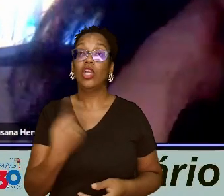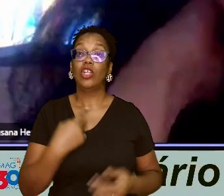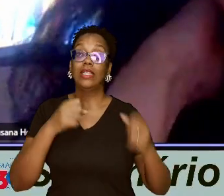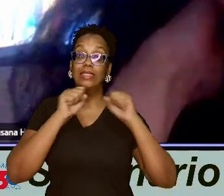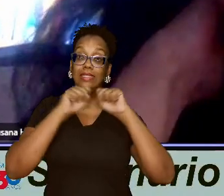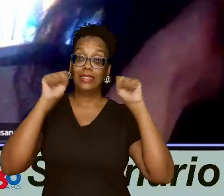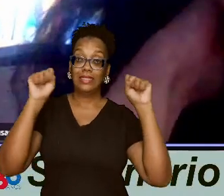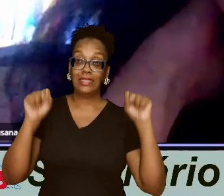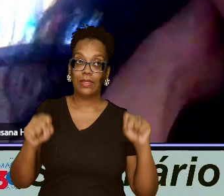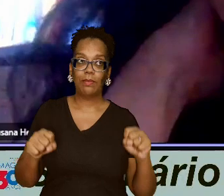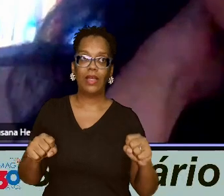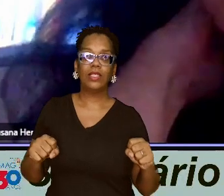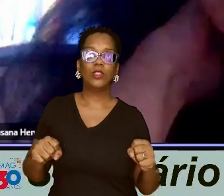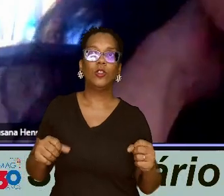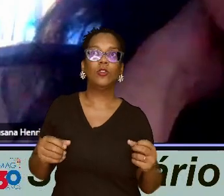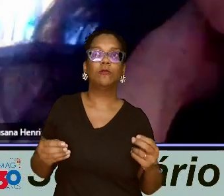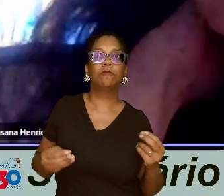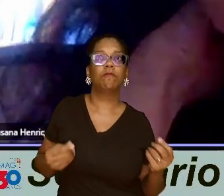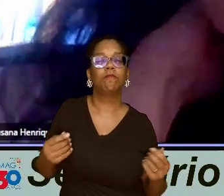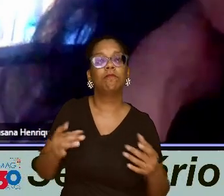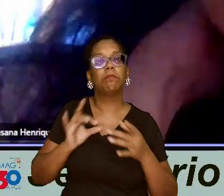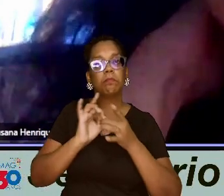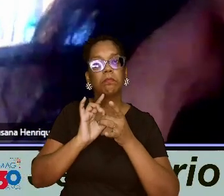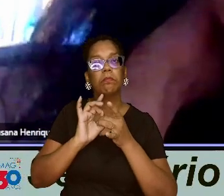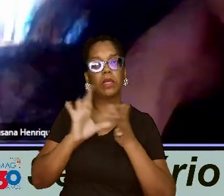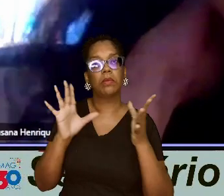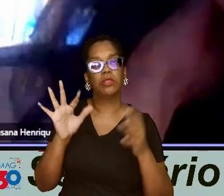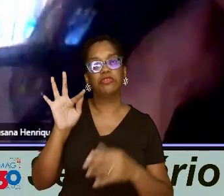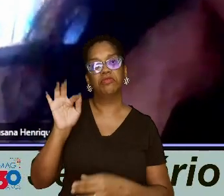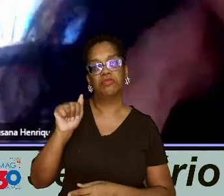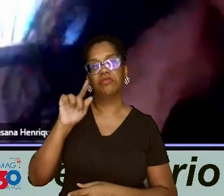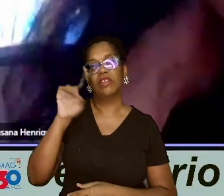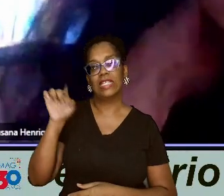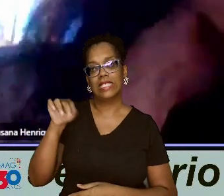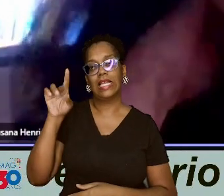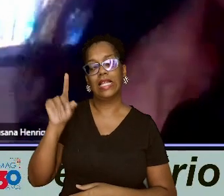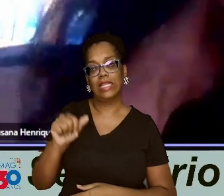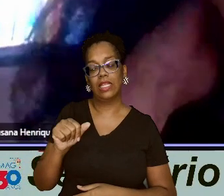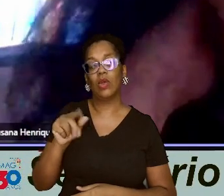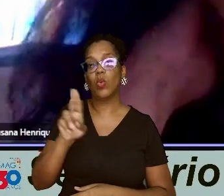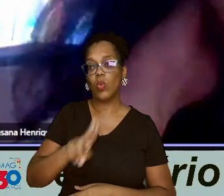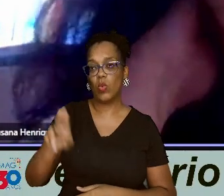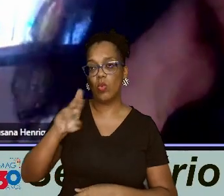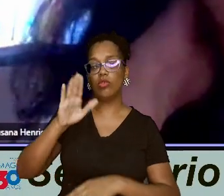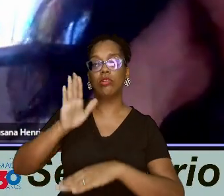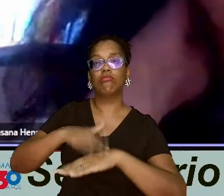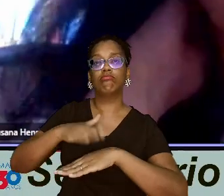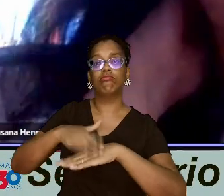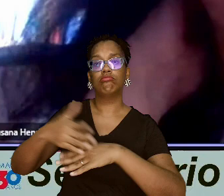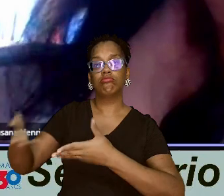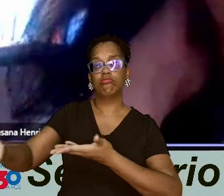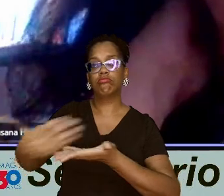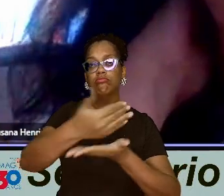sistemática... ela permite que a Fazenda Pública utilize o judiciário como balcão de cobranças de muito baixo custo.